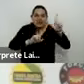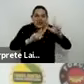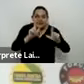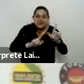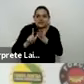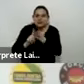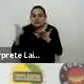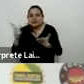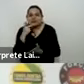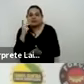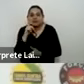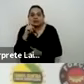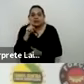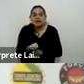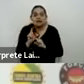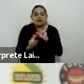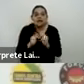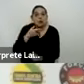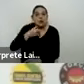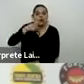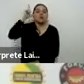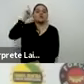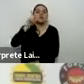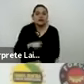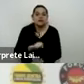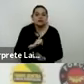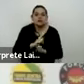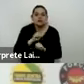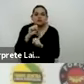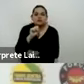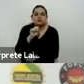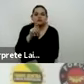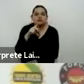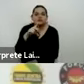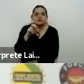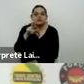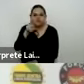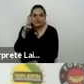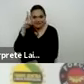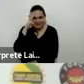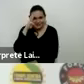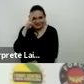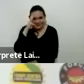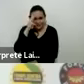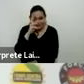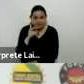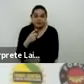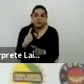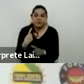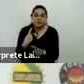ontem. Ontem foi apresentado o LOA, né, o orçamento para